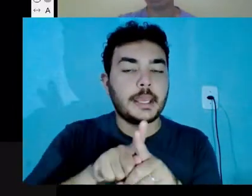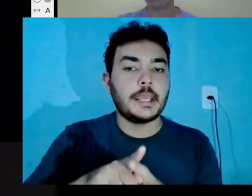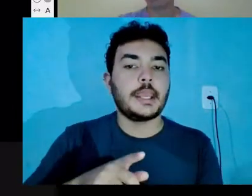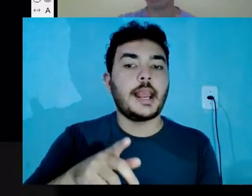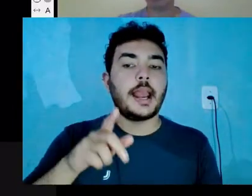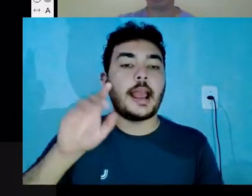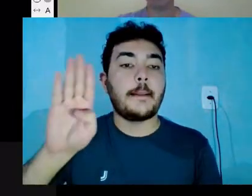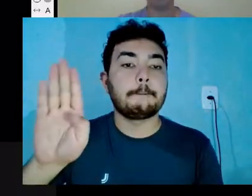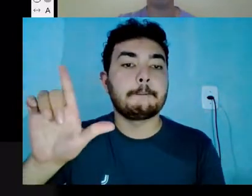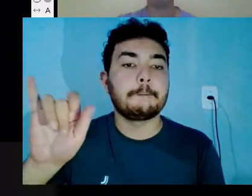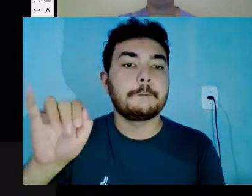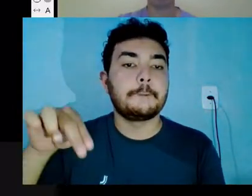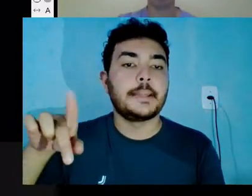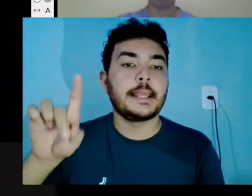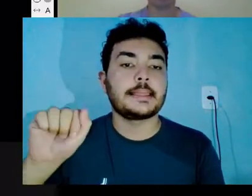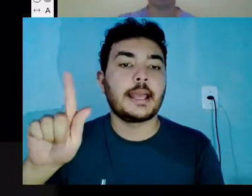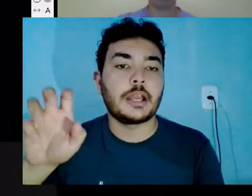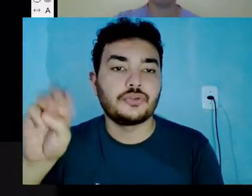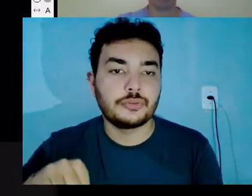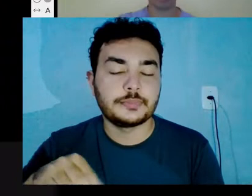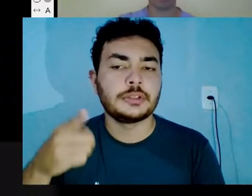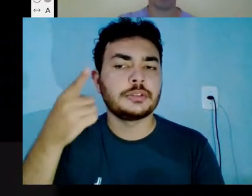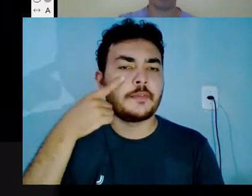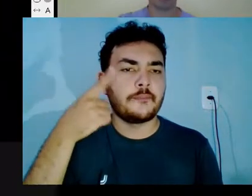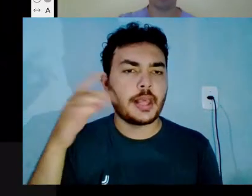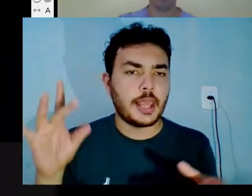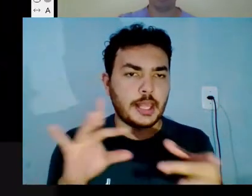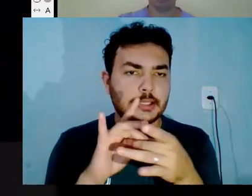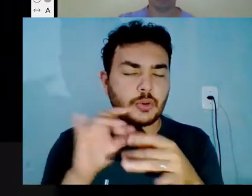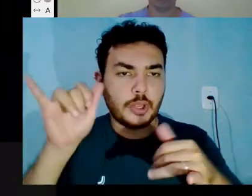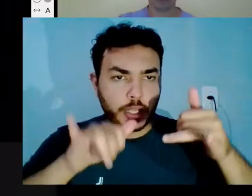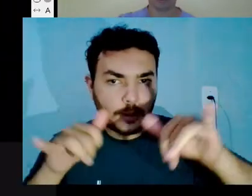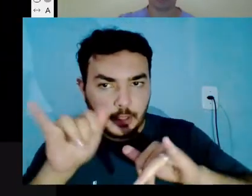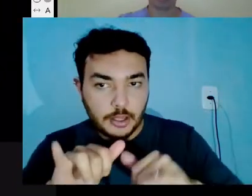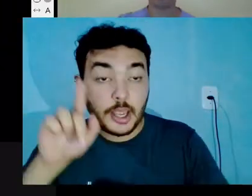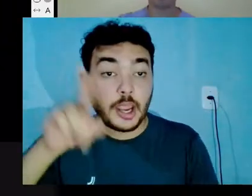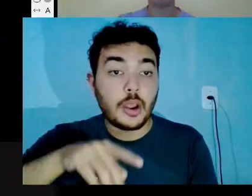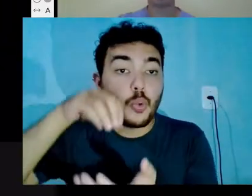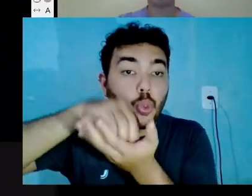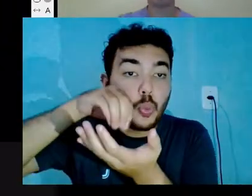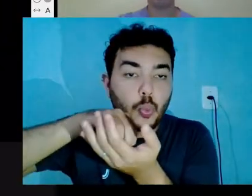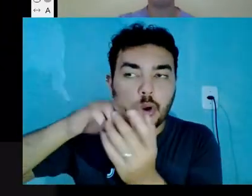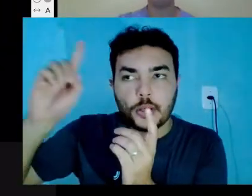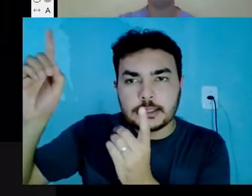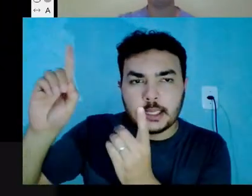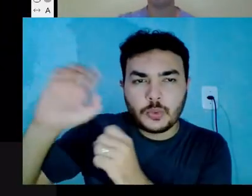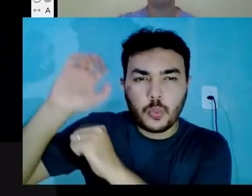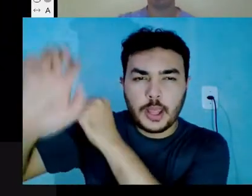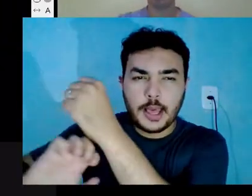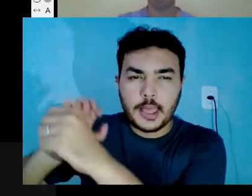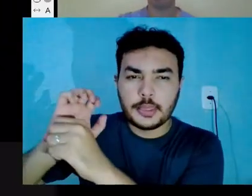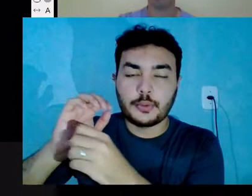considera a ligação química, né, que é formada pelo elétron mais externo de valência, é o núcleo atraindo o elétron mais externo, tá? Isso